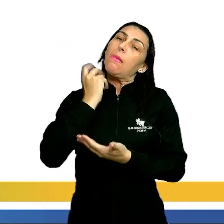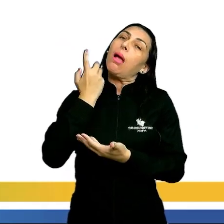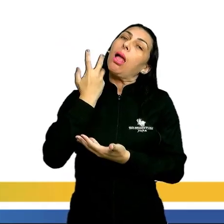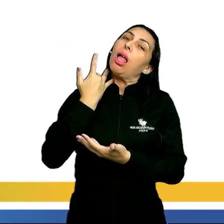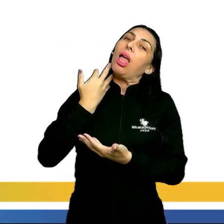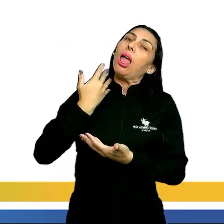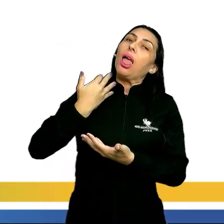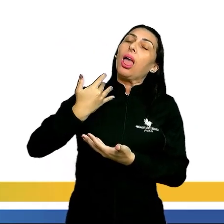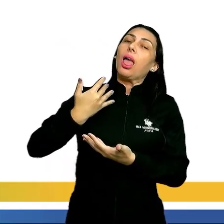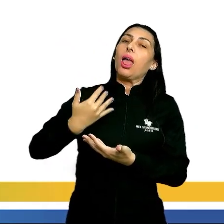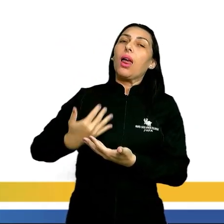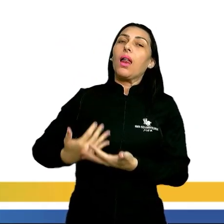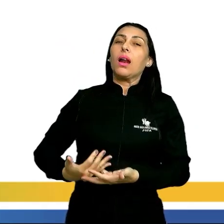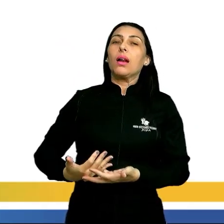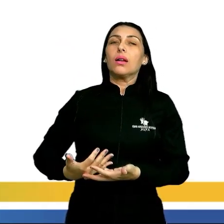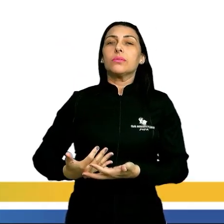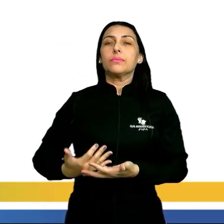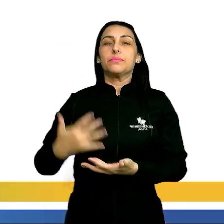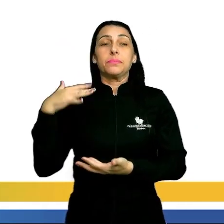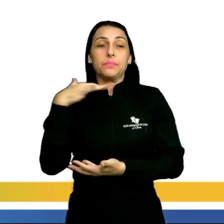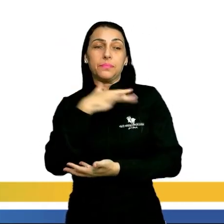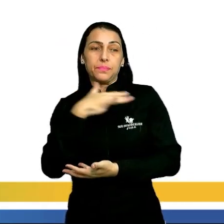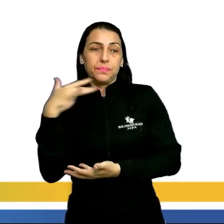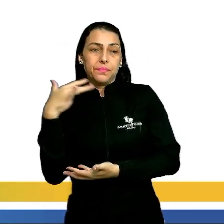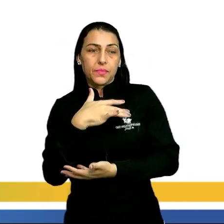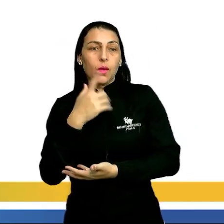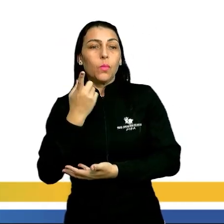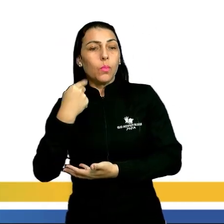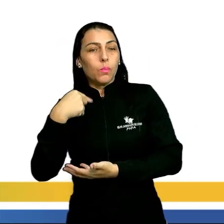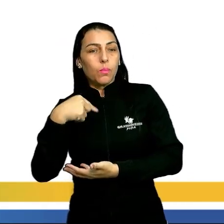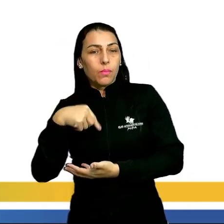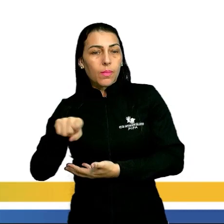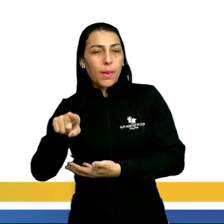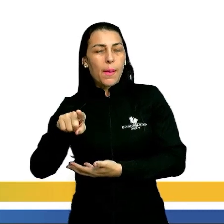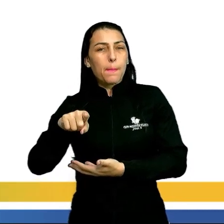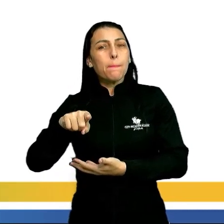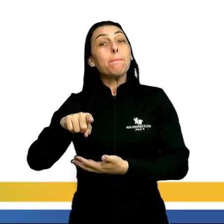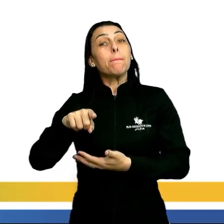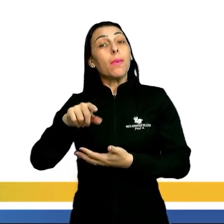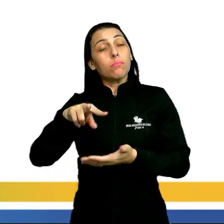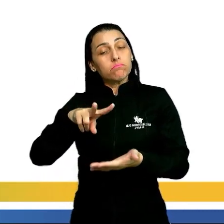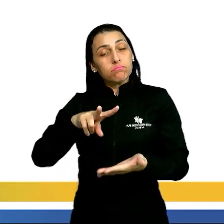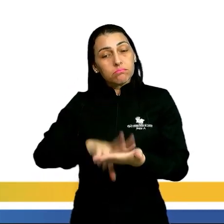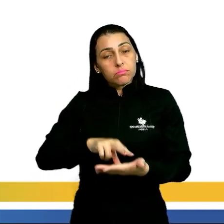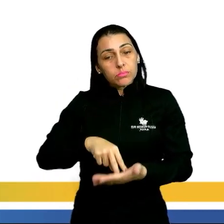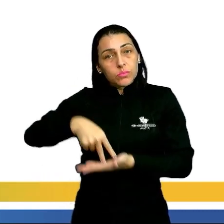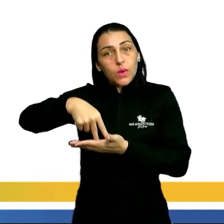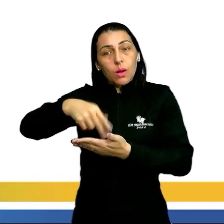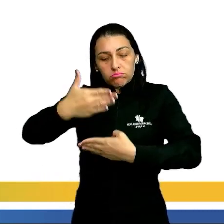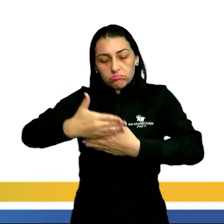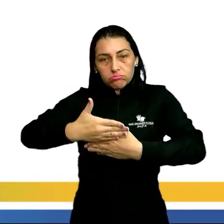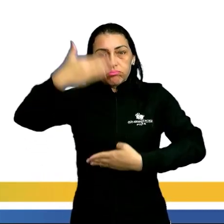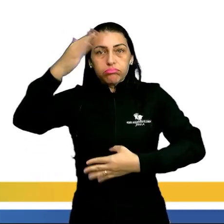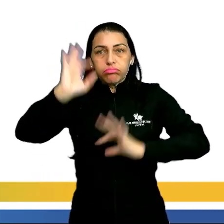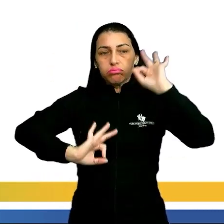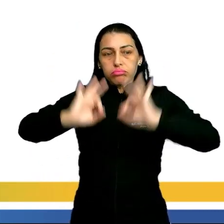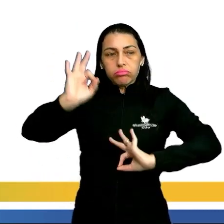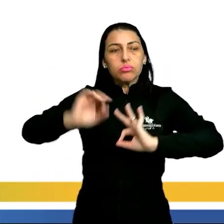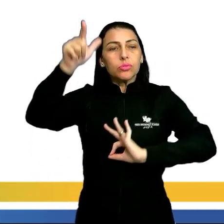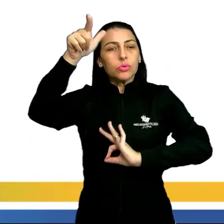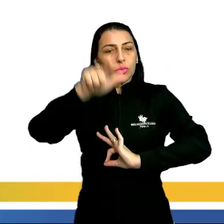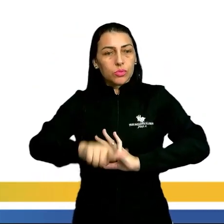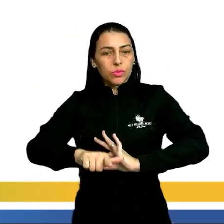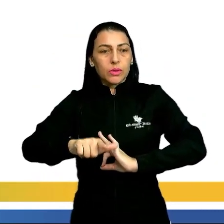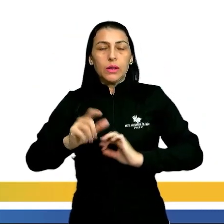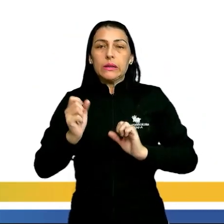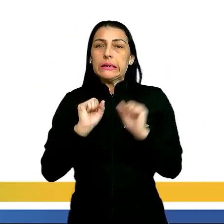e escaldante molho. Vou mandar levantar outra parede. Digo,